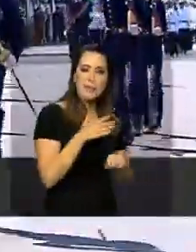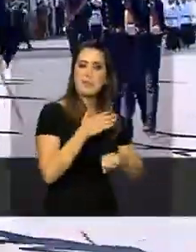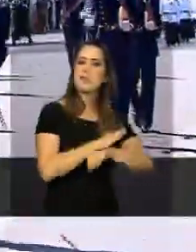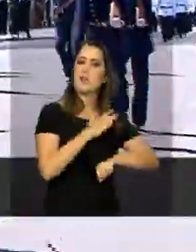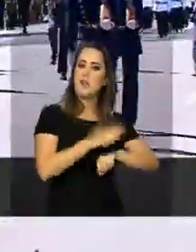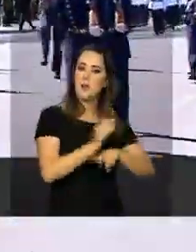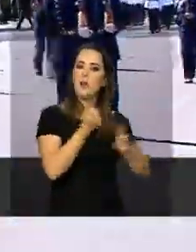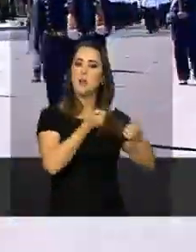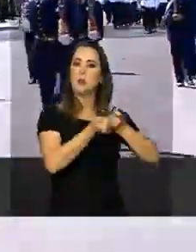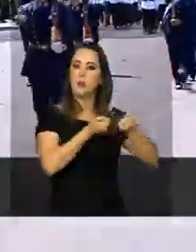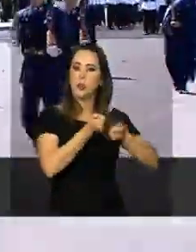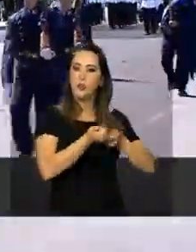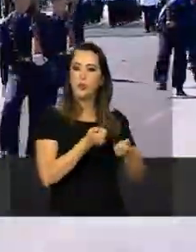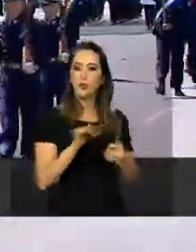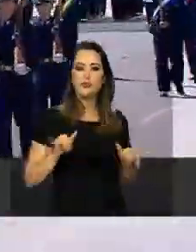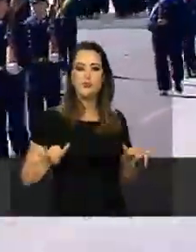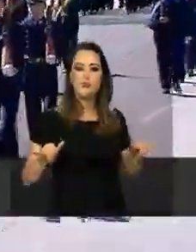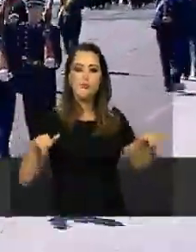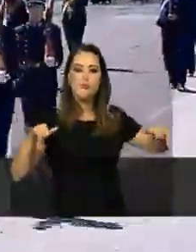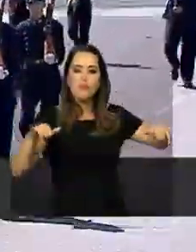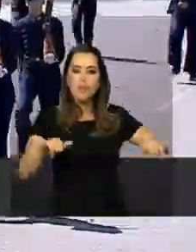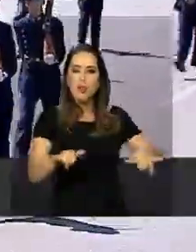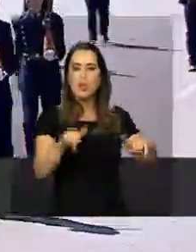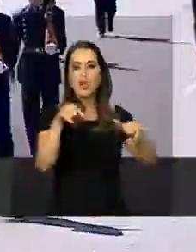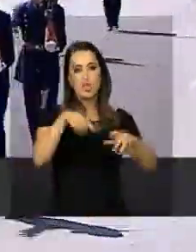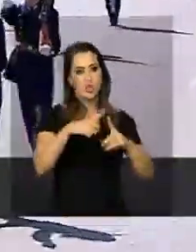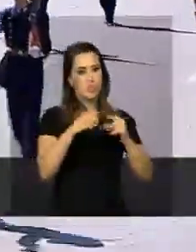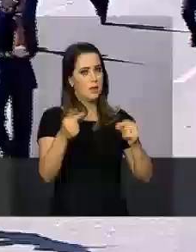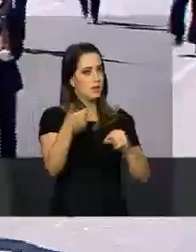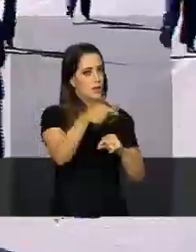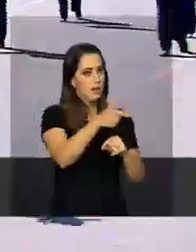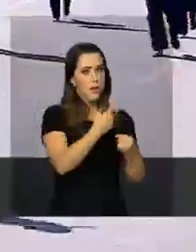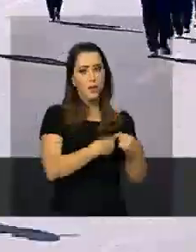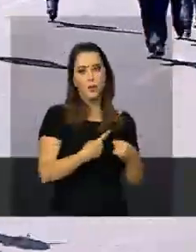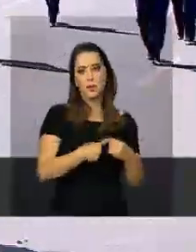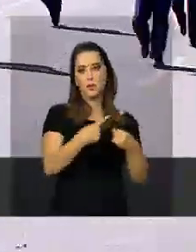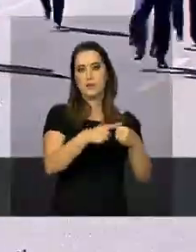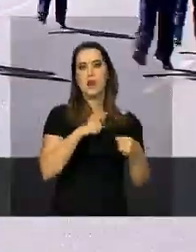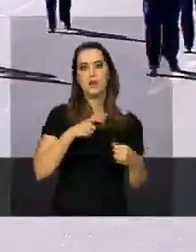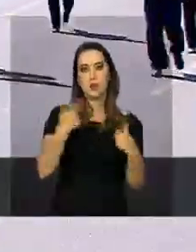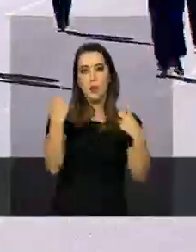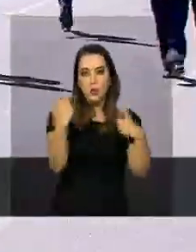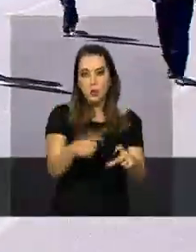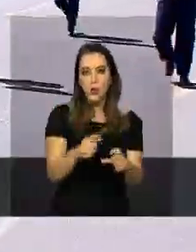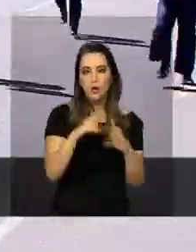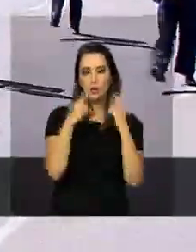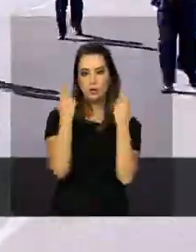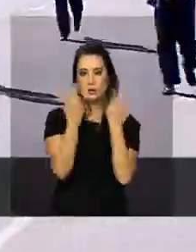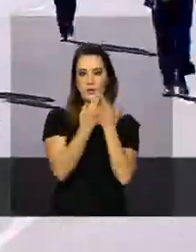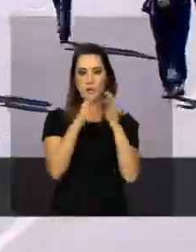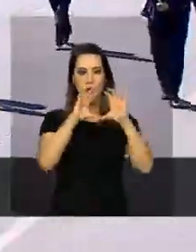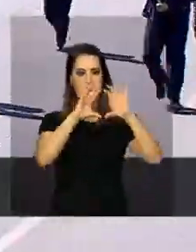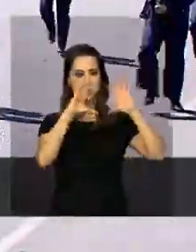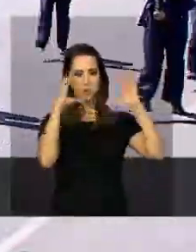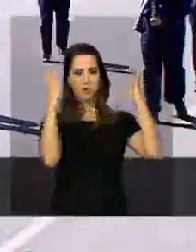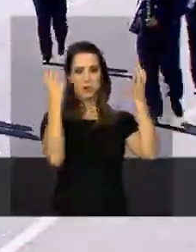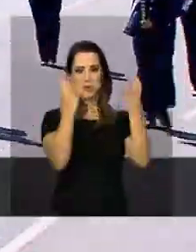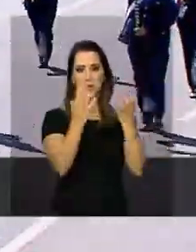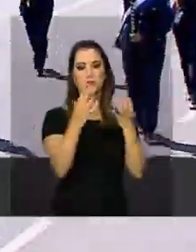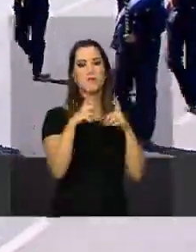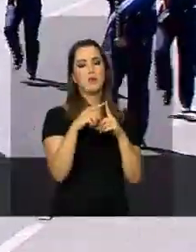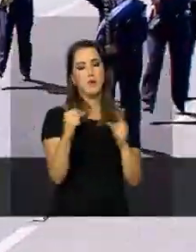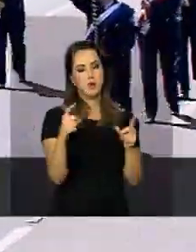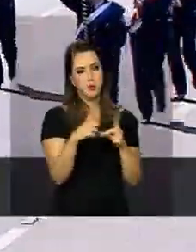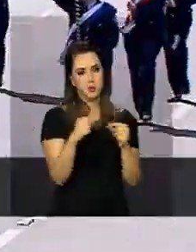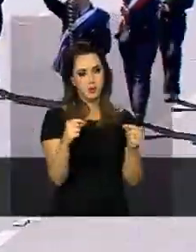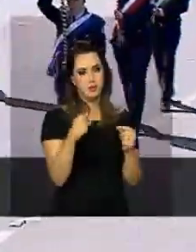aeronaves não decolaram só daqui de Brasília, decolaram de outros lugares e existe um ponto de reunião aqui no céu de